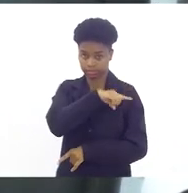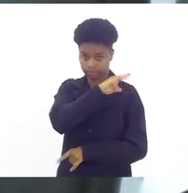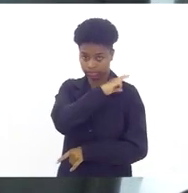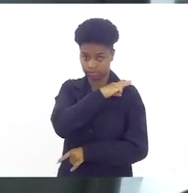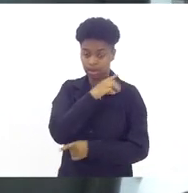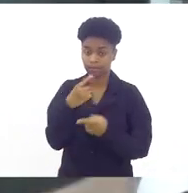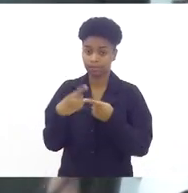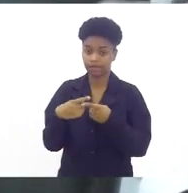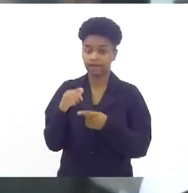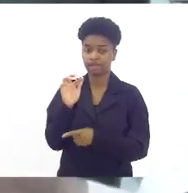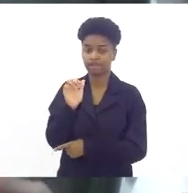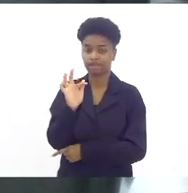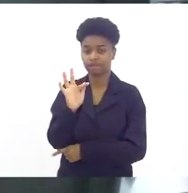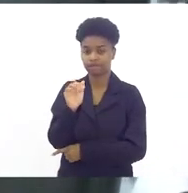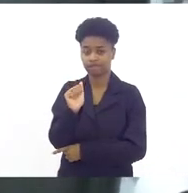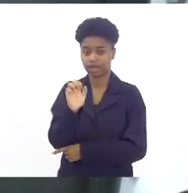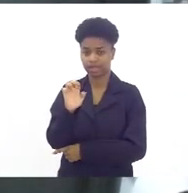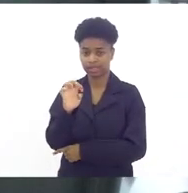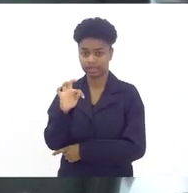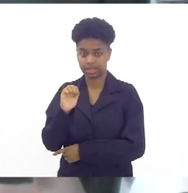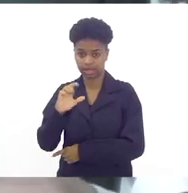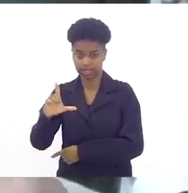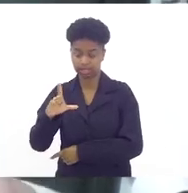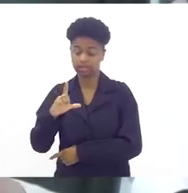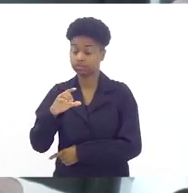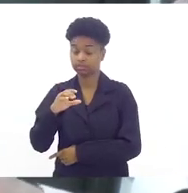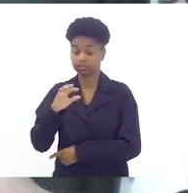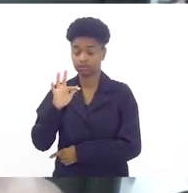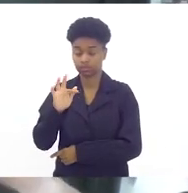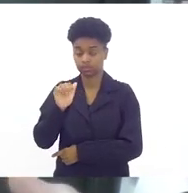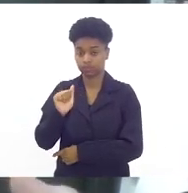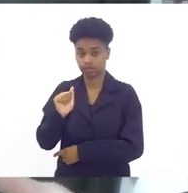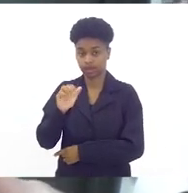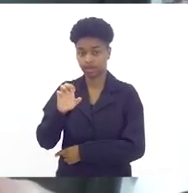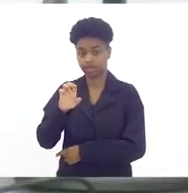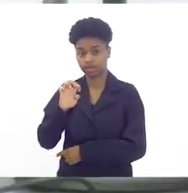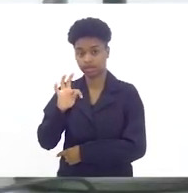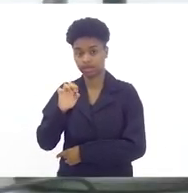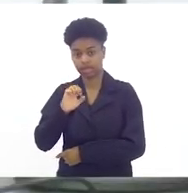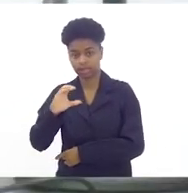é exerce a gente tem assim uma